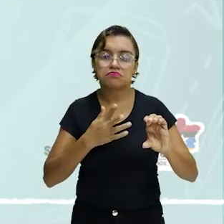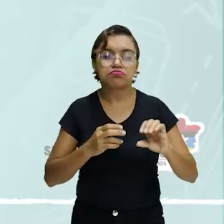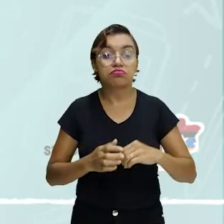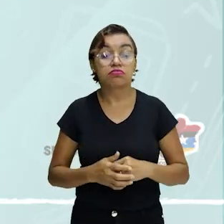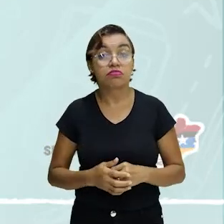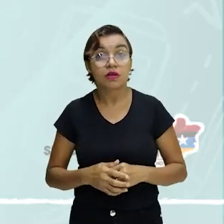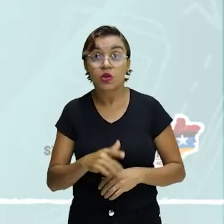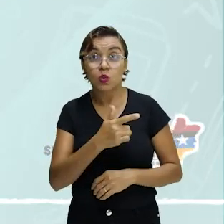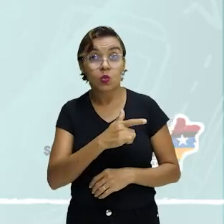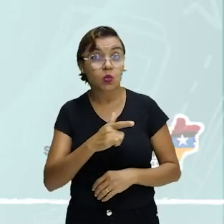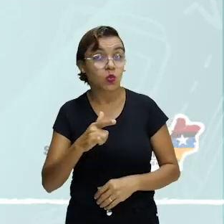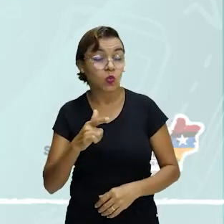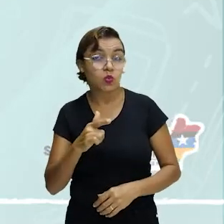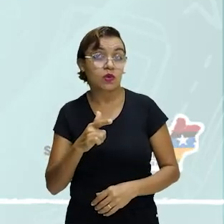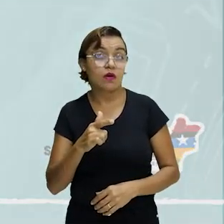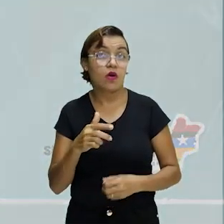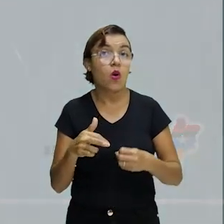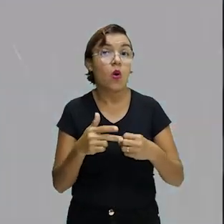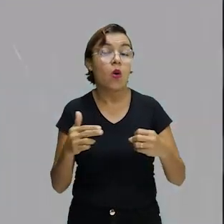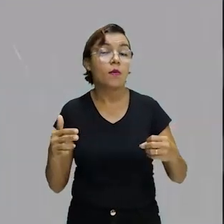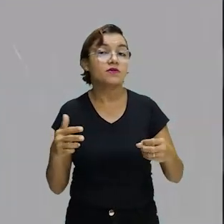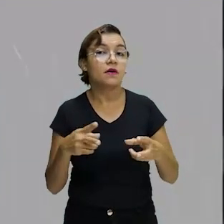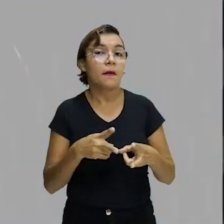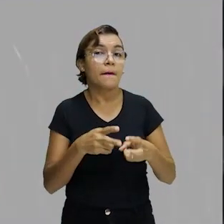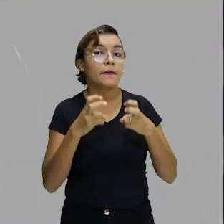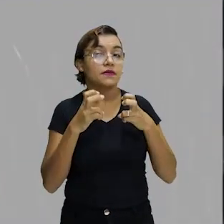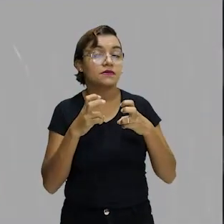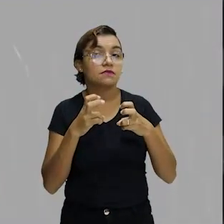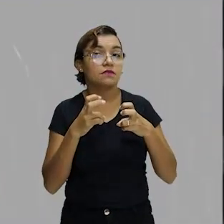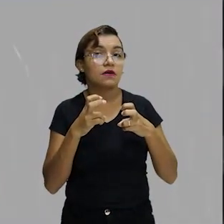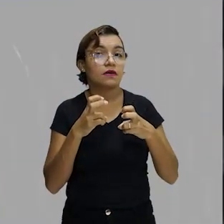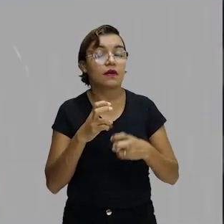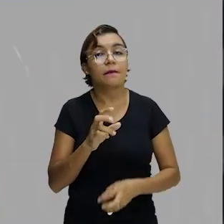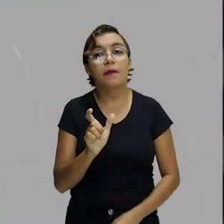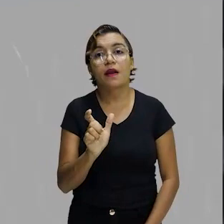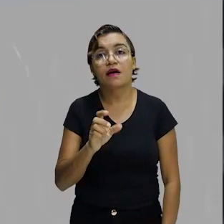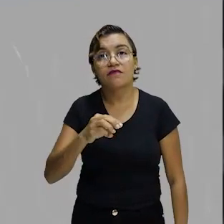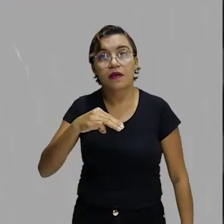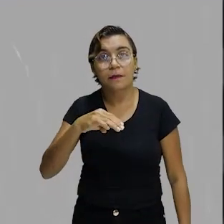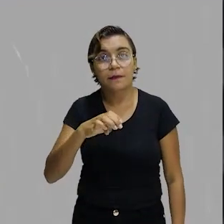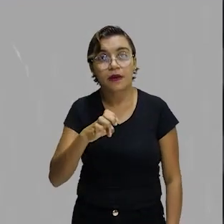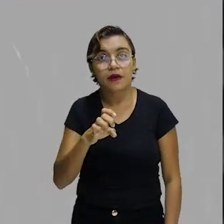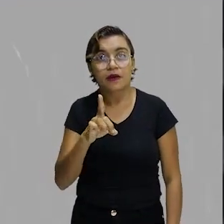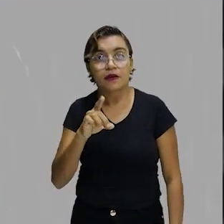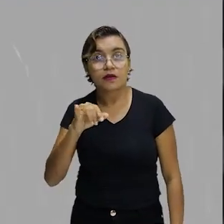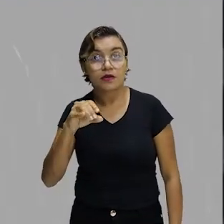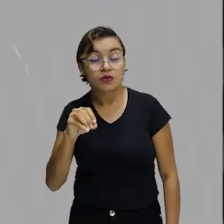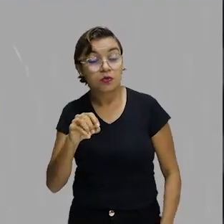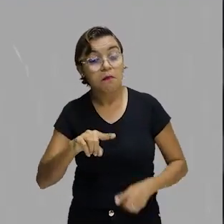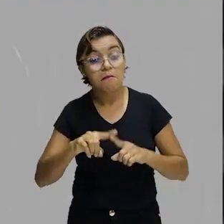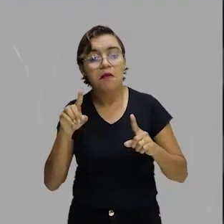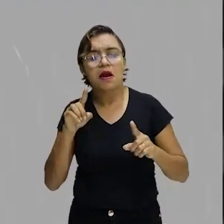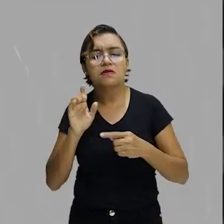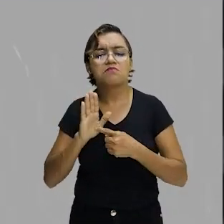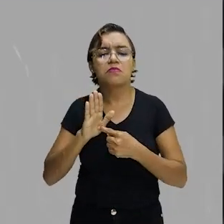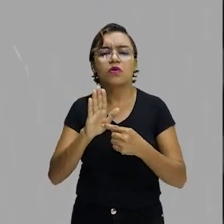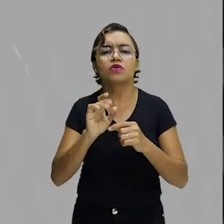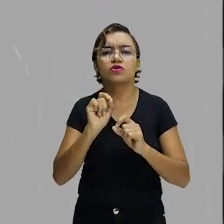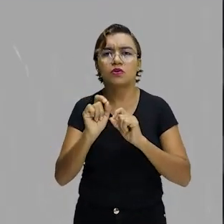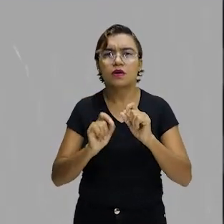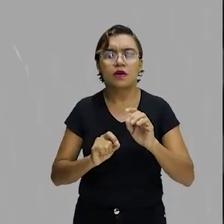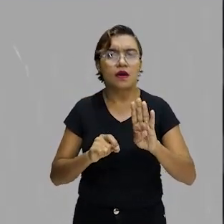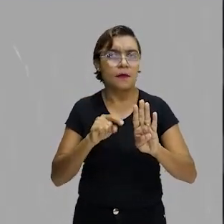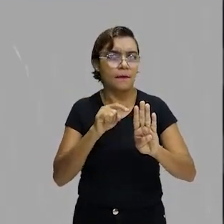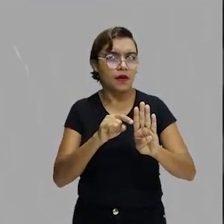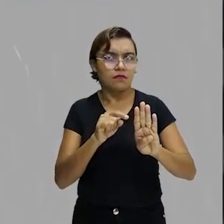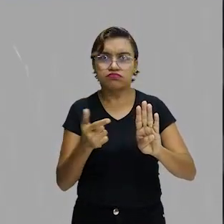tenho muitos objetos para identificar o termo médio, mas ao que está indicando aqui, a letra B